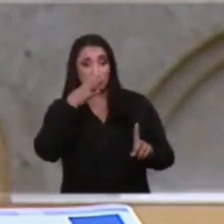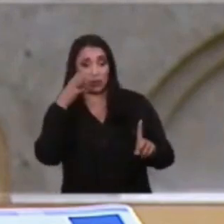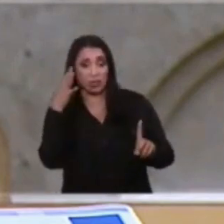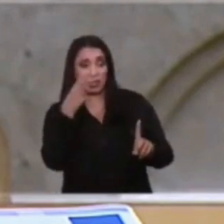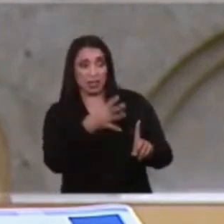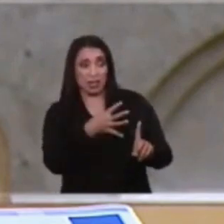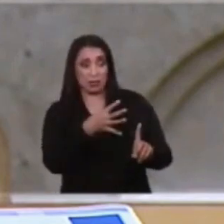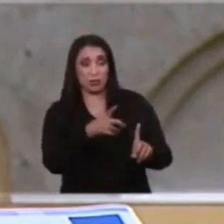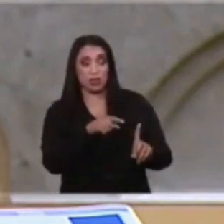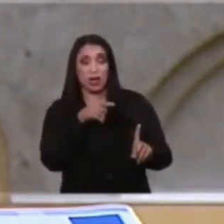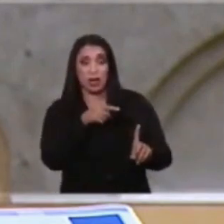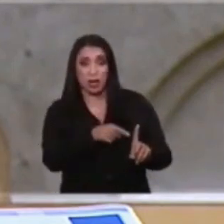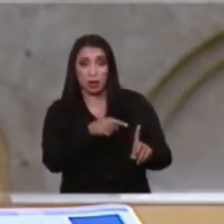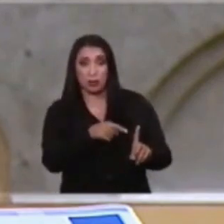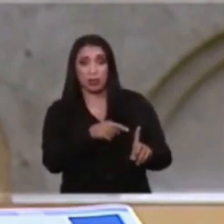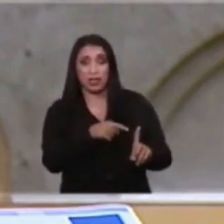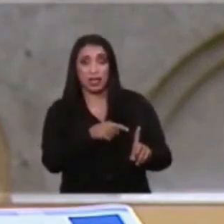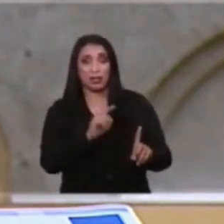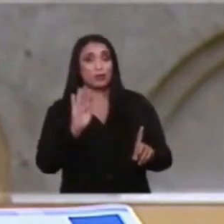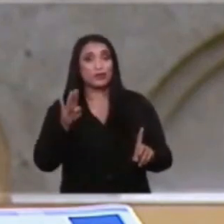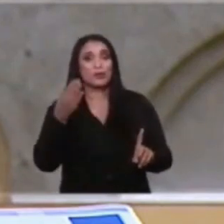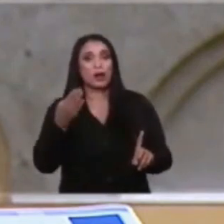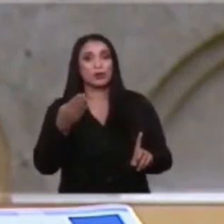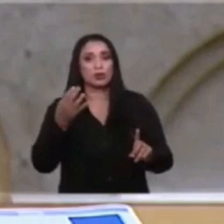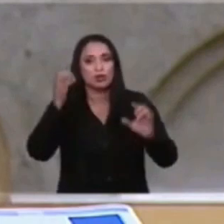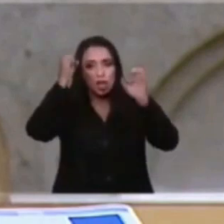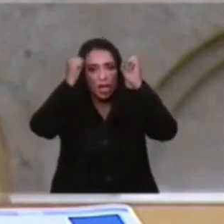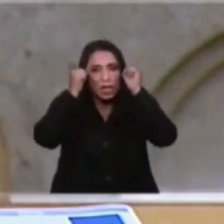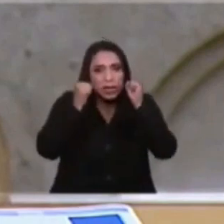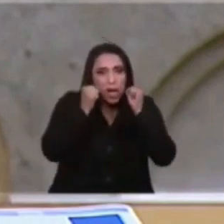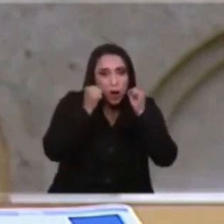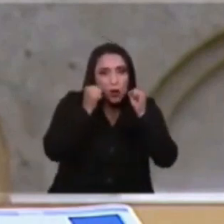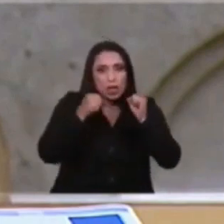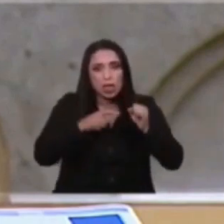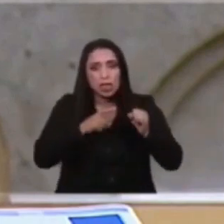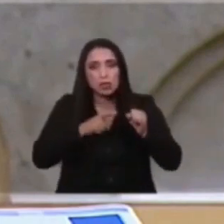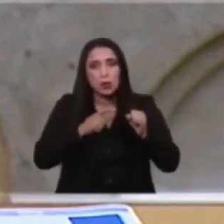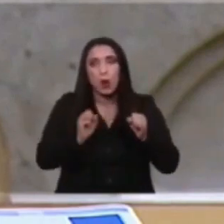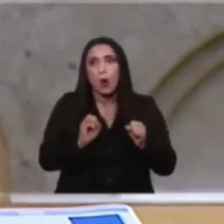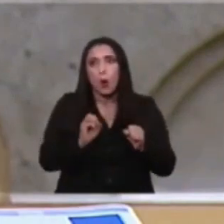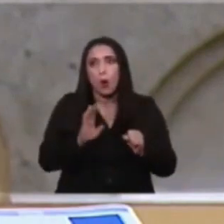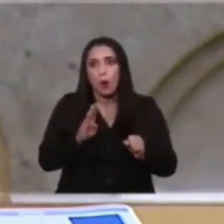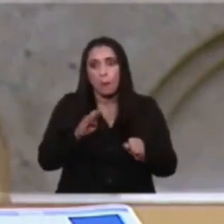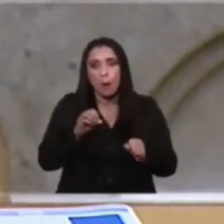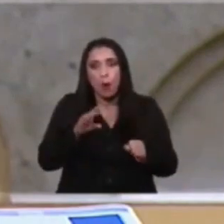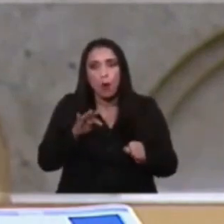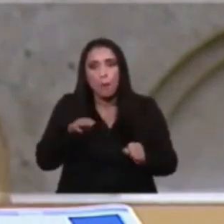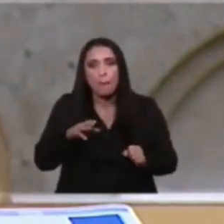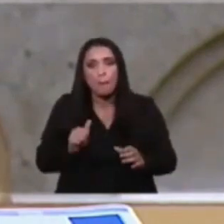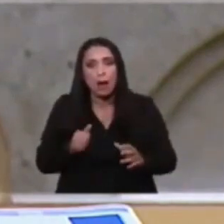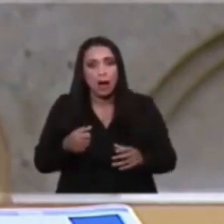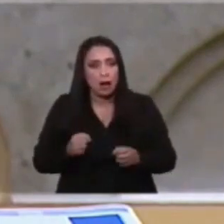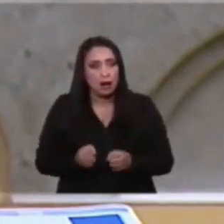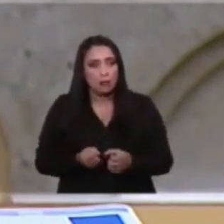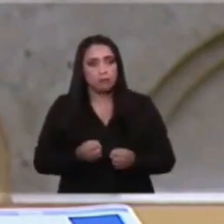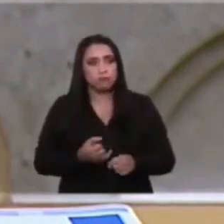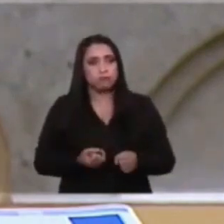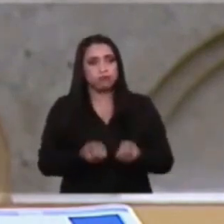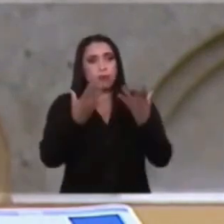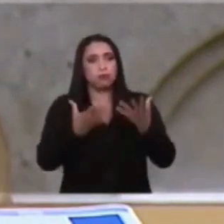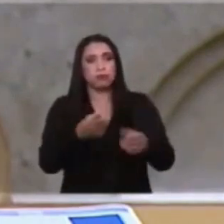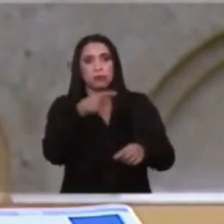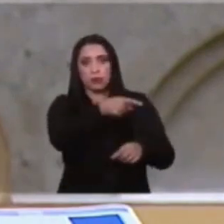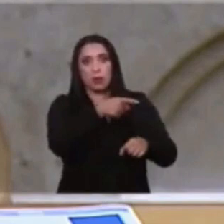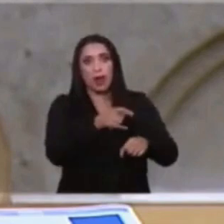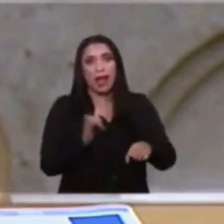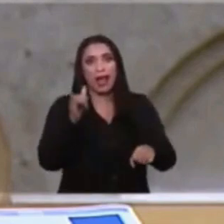acusado de terrorismo e de homicídio e de ter colocado uma bomba num aeroporto quando a imputação era falsa, sabidamente